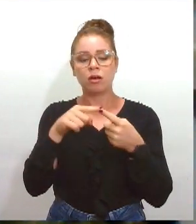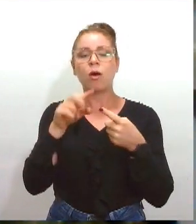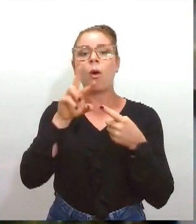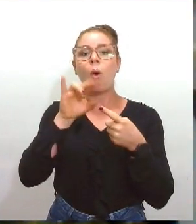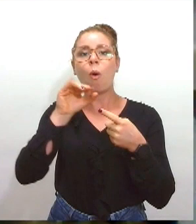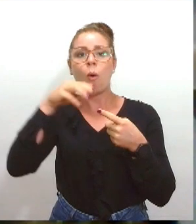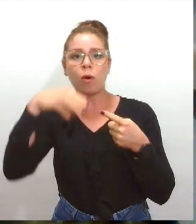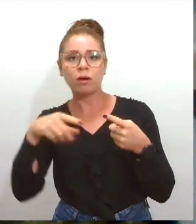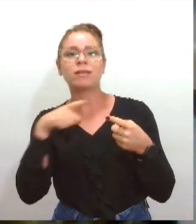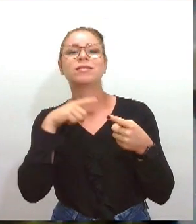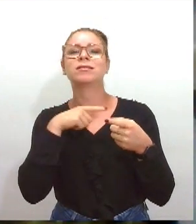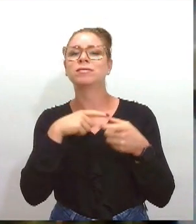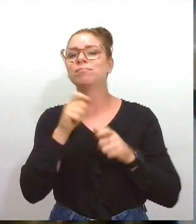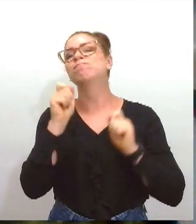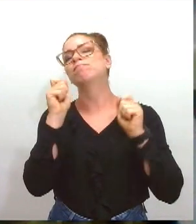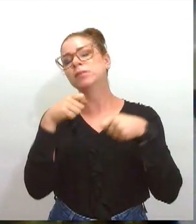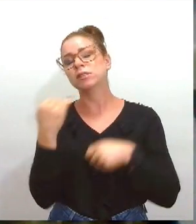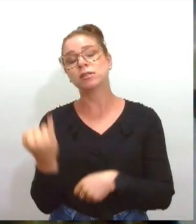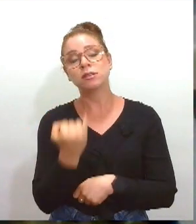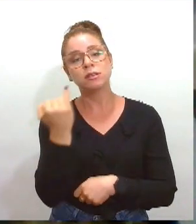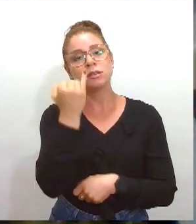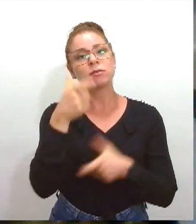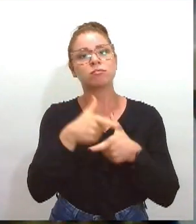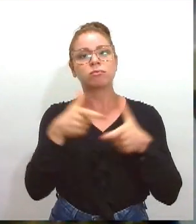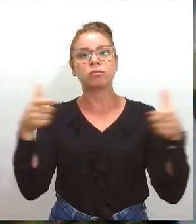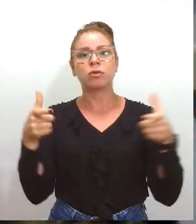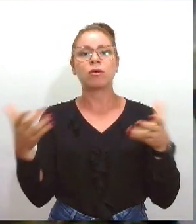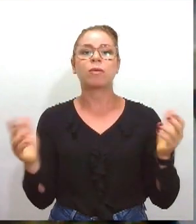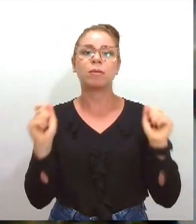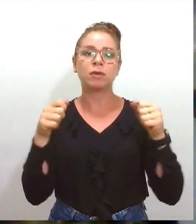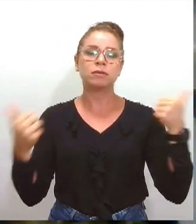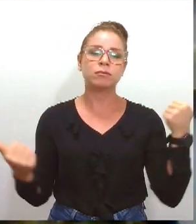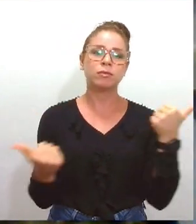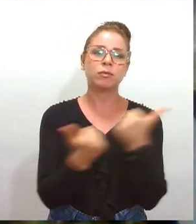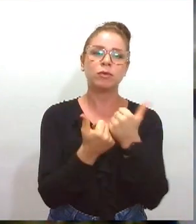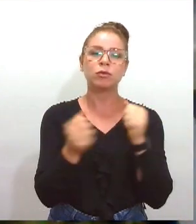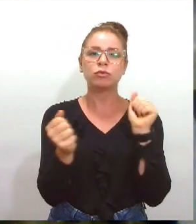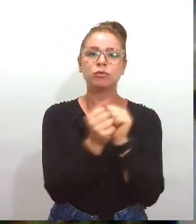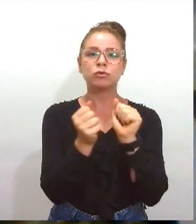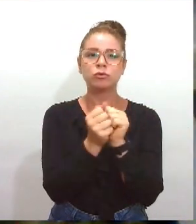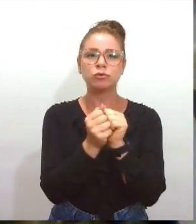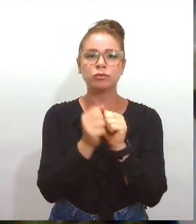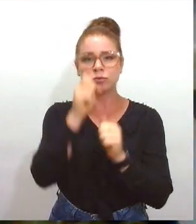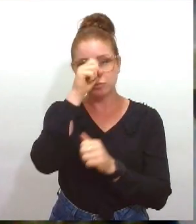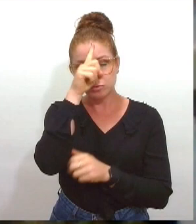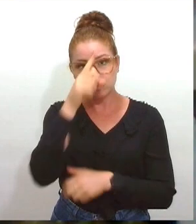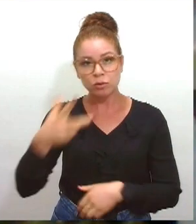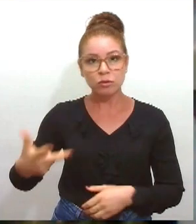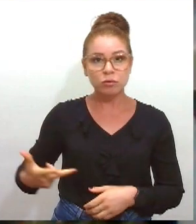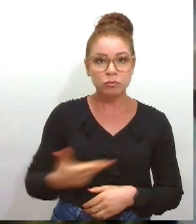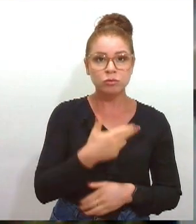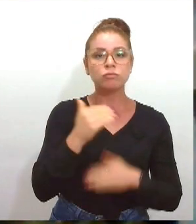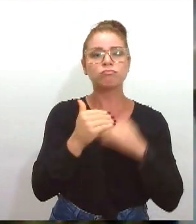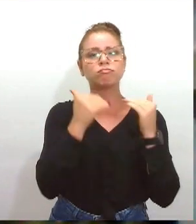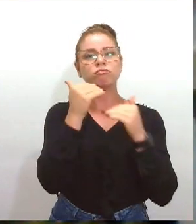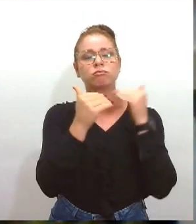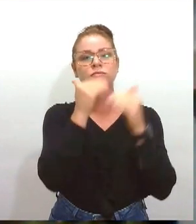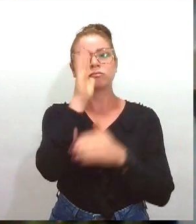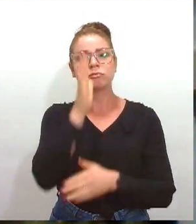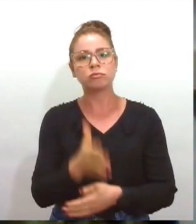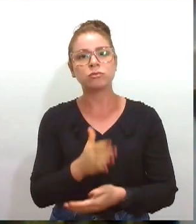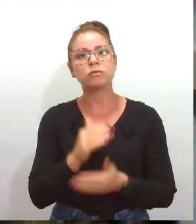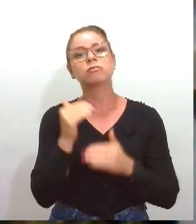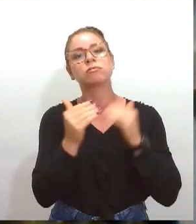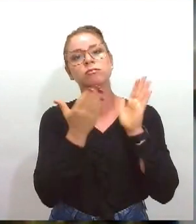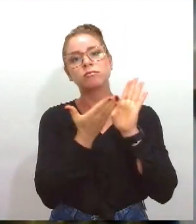precisa desse apoio, né, do Hospital Cirurgia, que vem num desenvolvimento crescente e muito